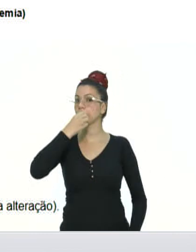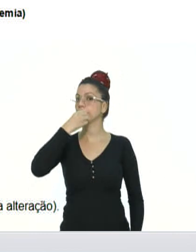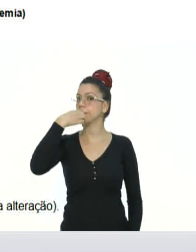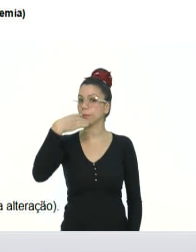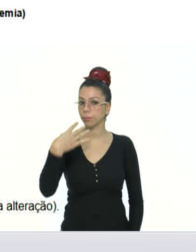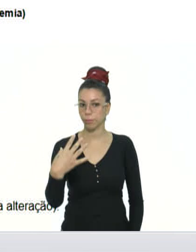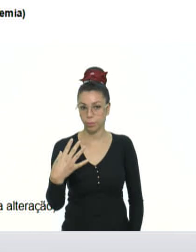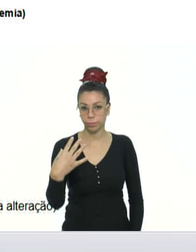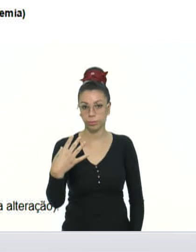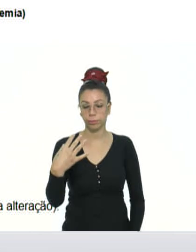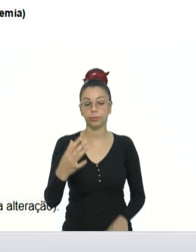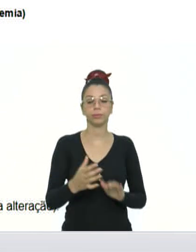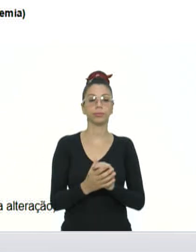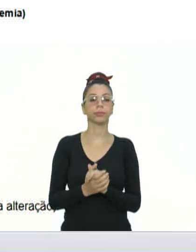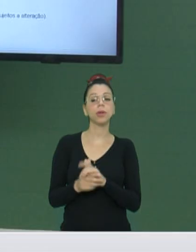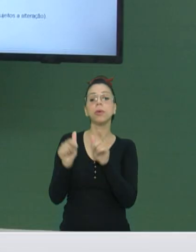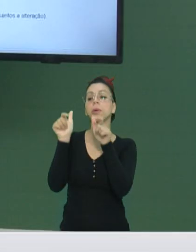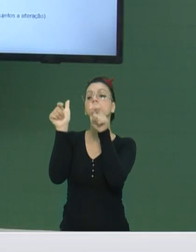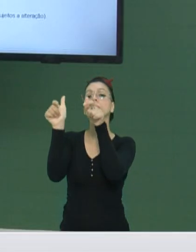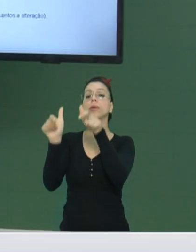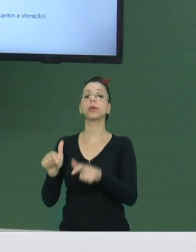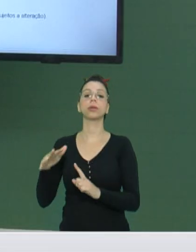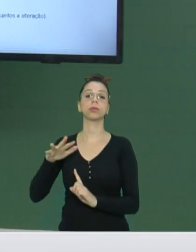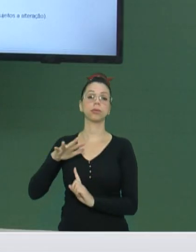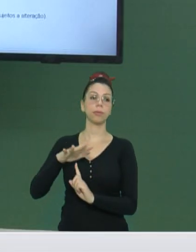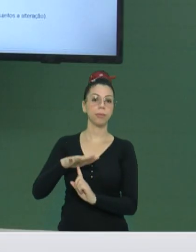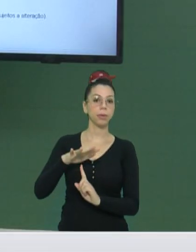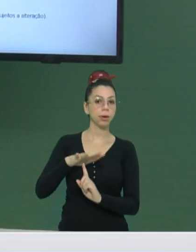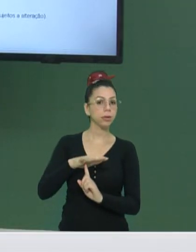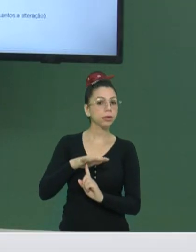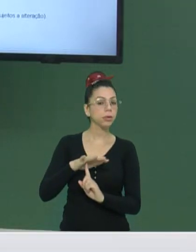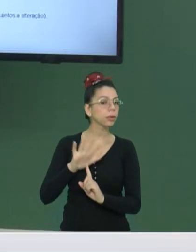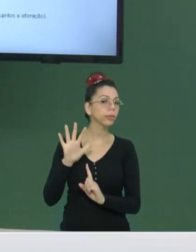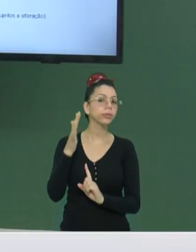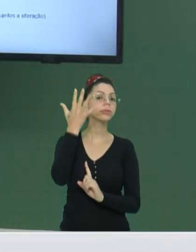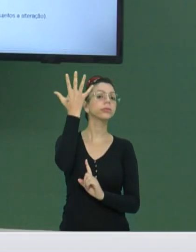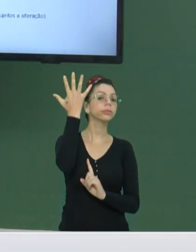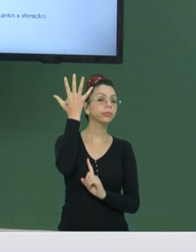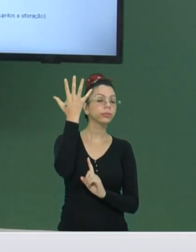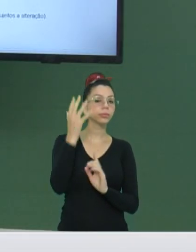satisfatória. Em que lugar do Paraná isso tem ocorrido mais?